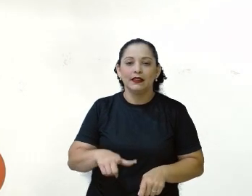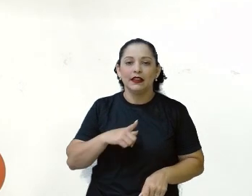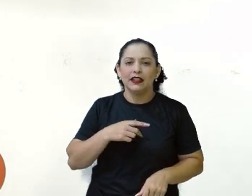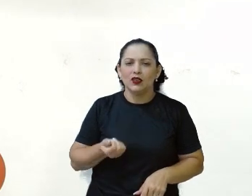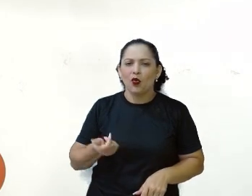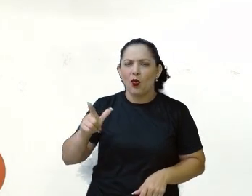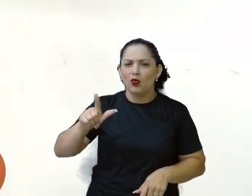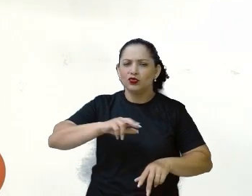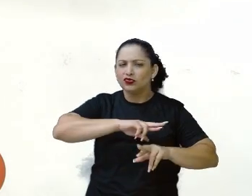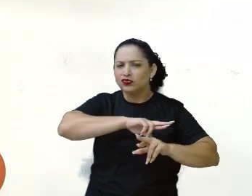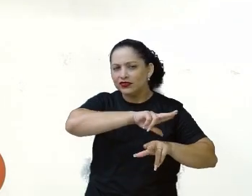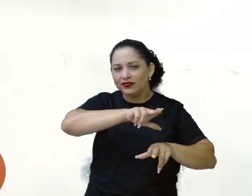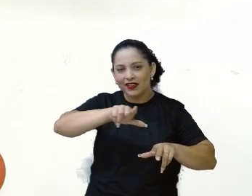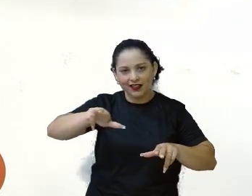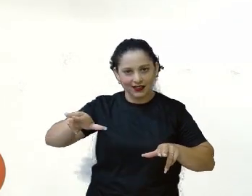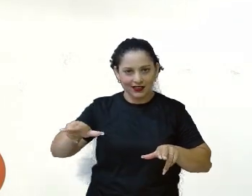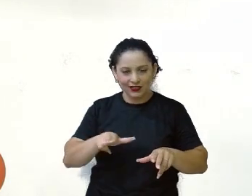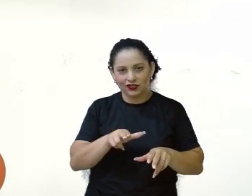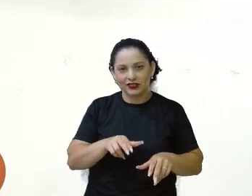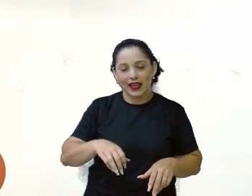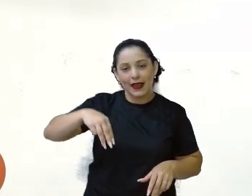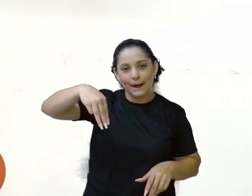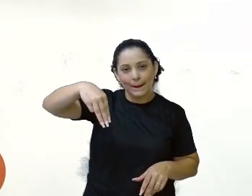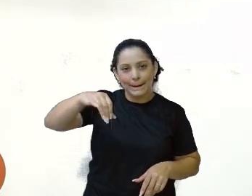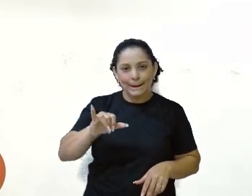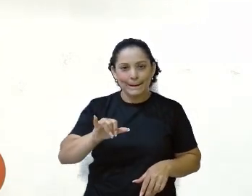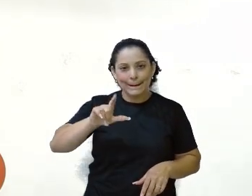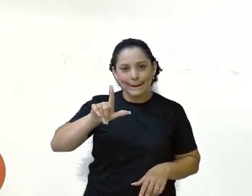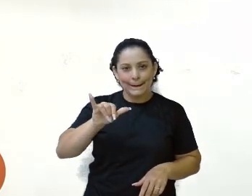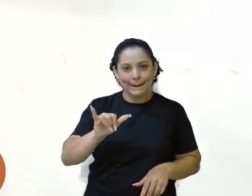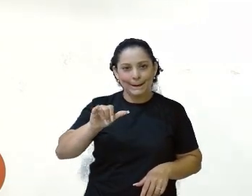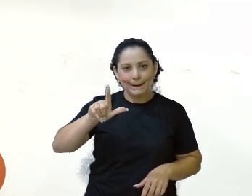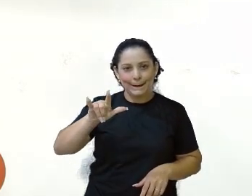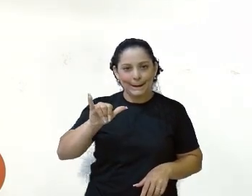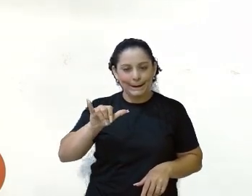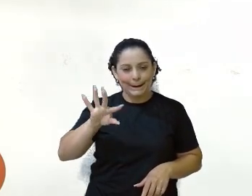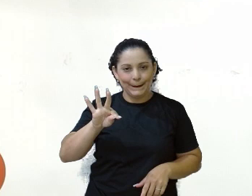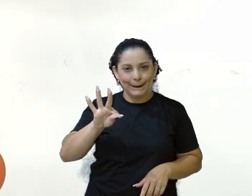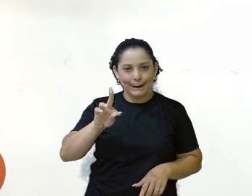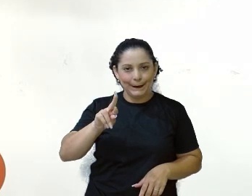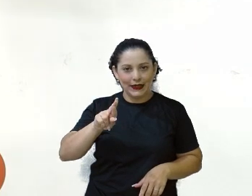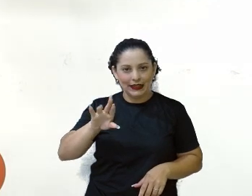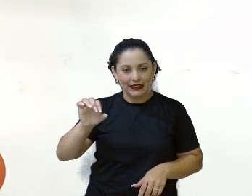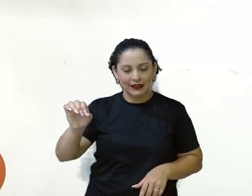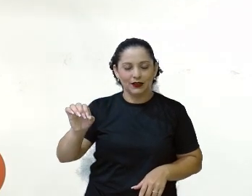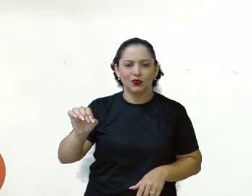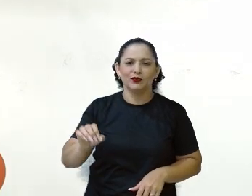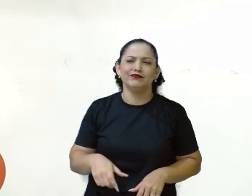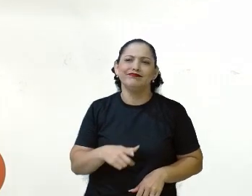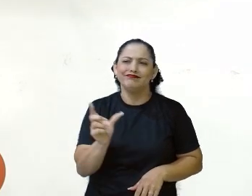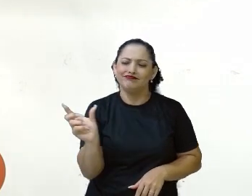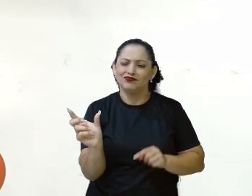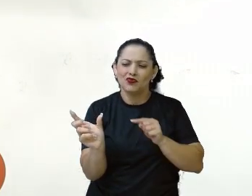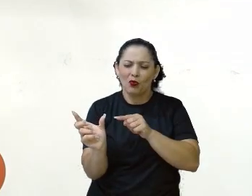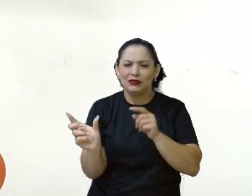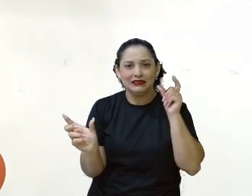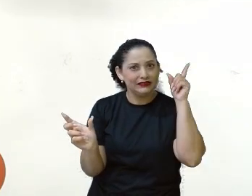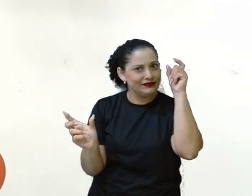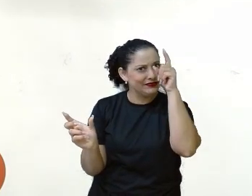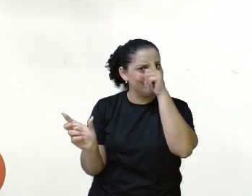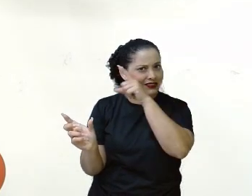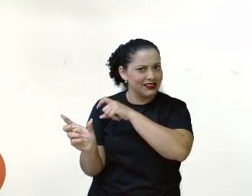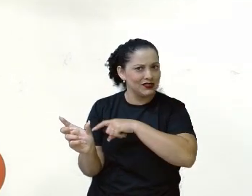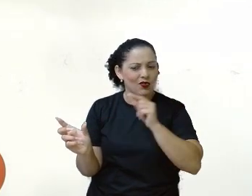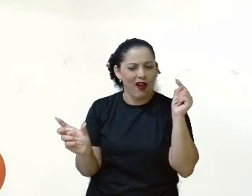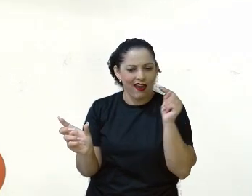outras unidades, né? Que no caso é o mililitro. Mililitro, professora, que nome difícil. É